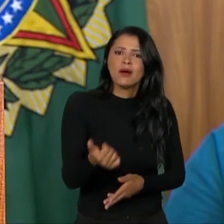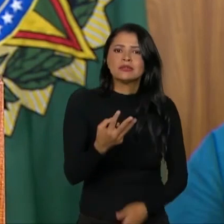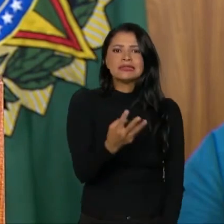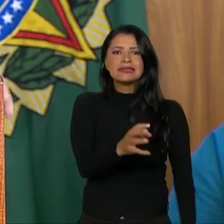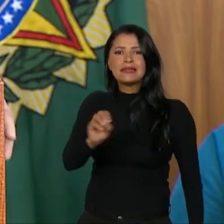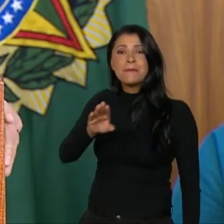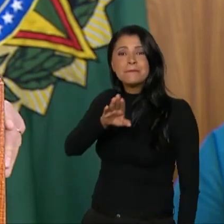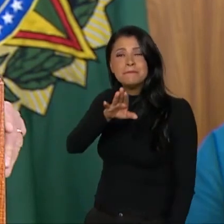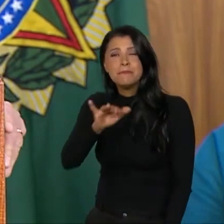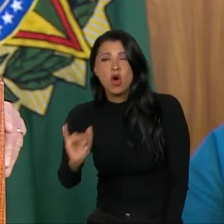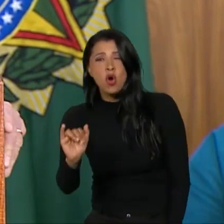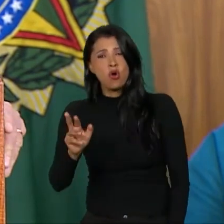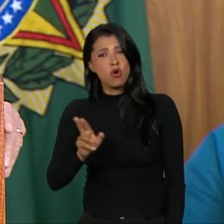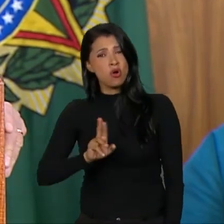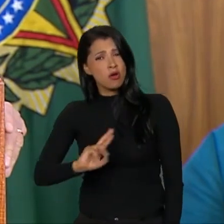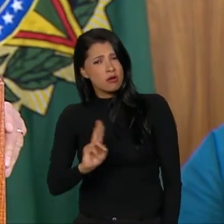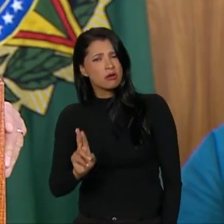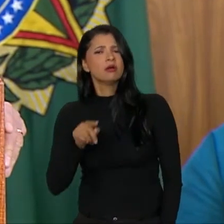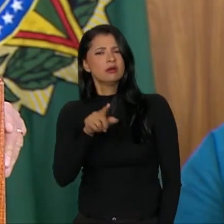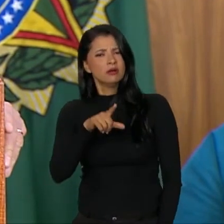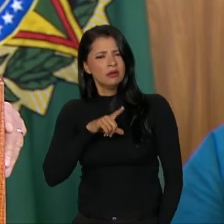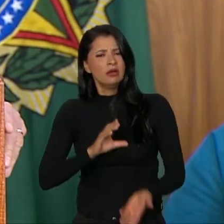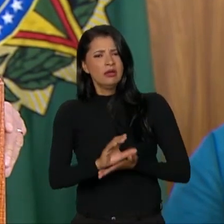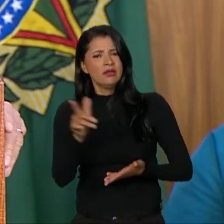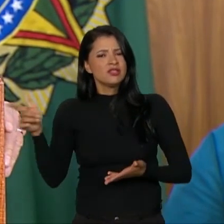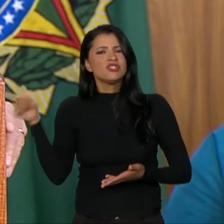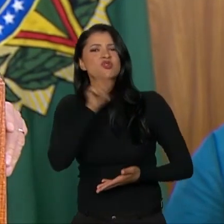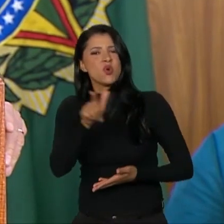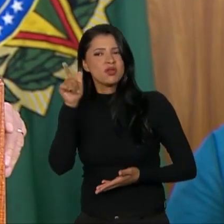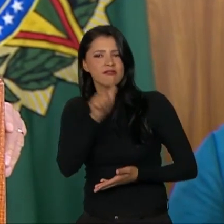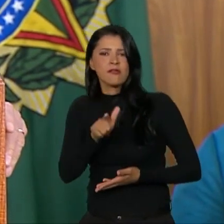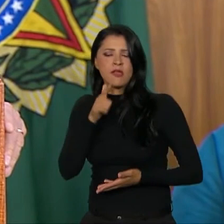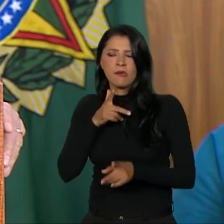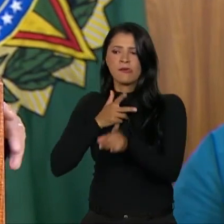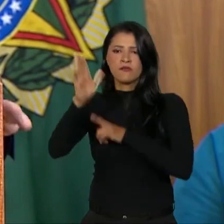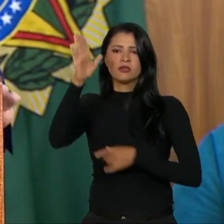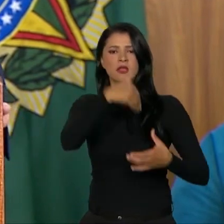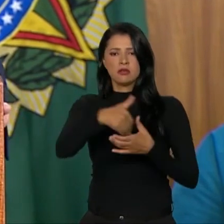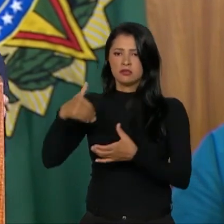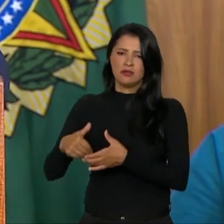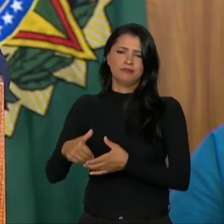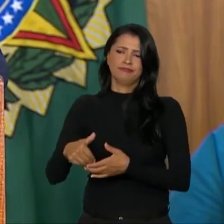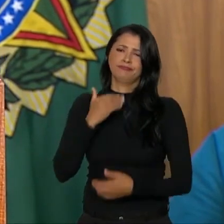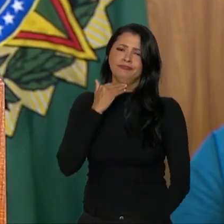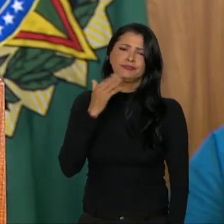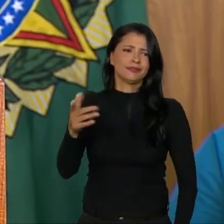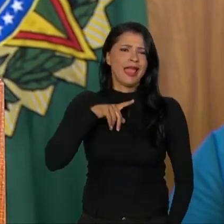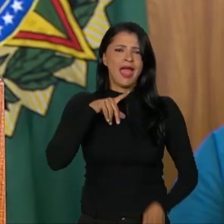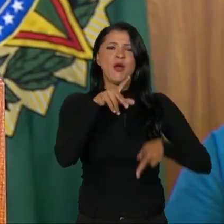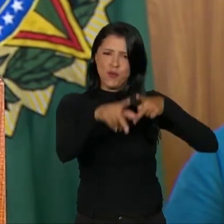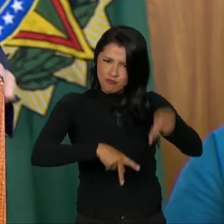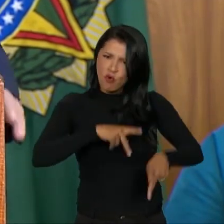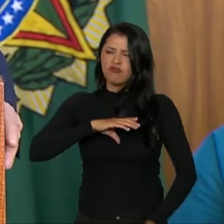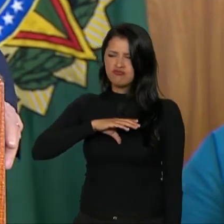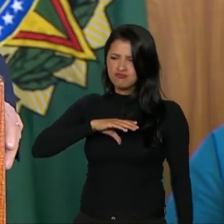300 bilhões de reais para ver se ganhava as eleições, e mesmo assim o povo teve a